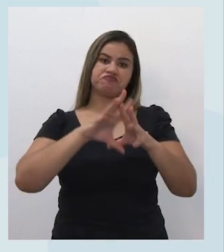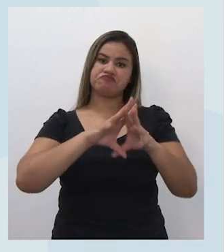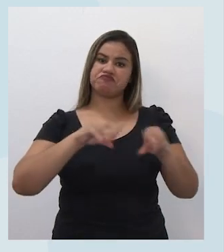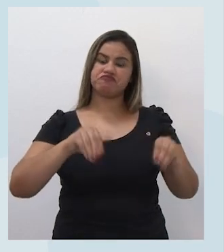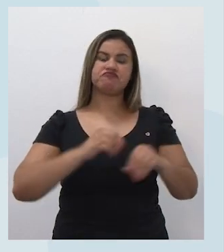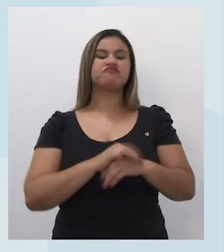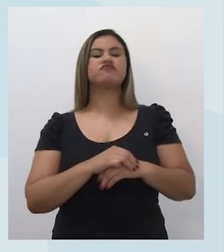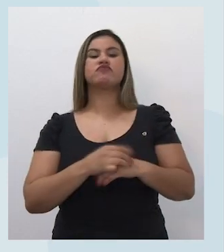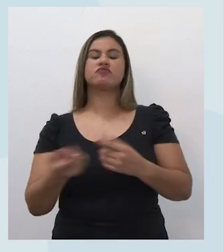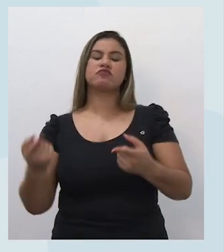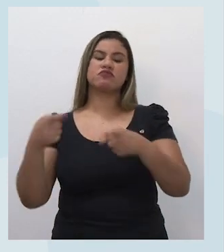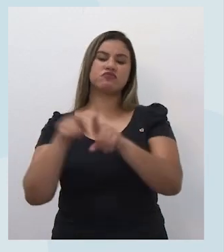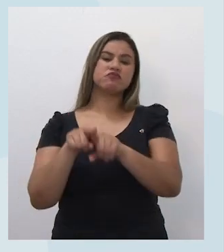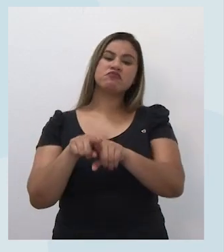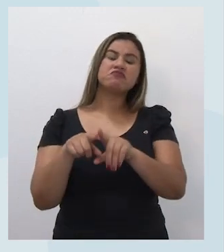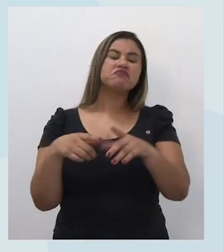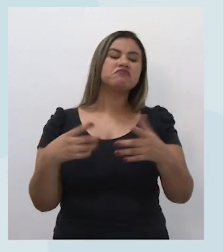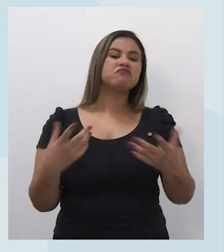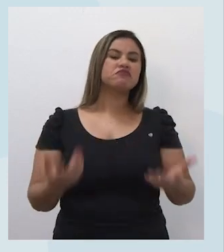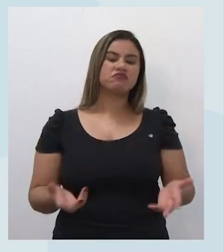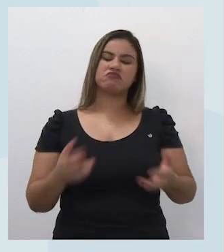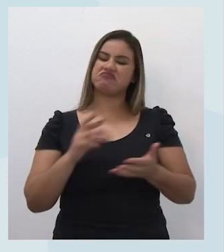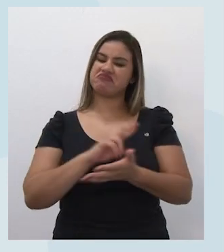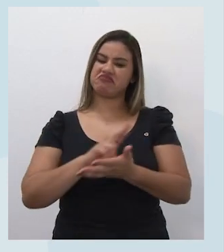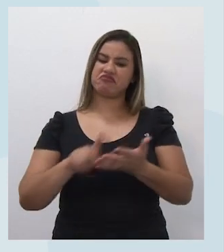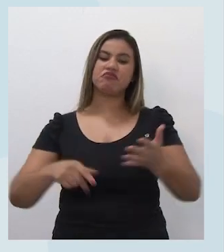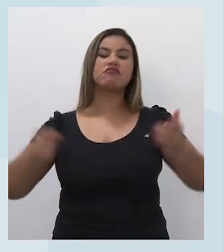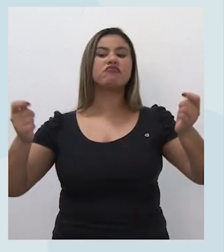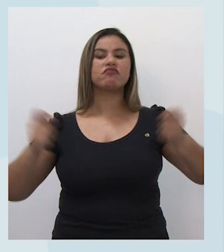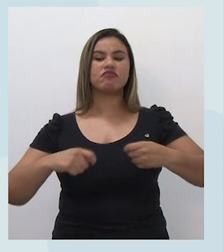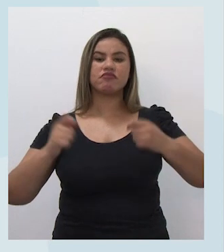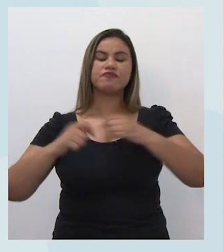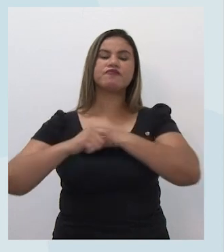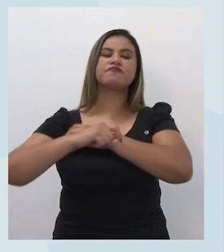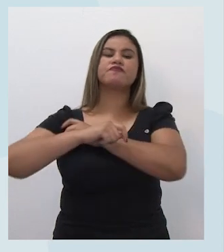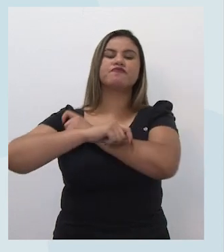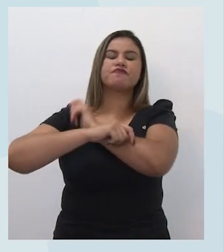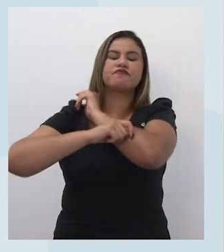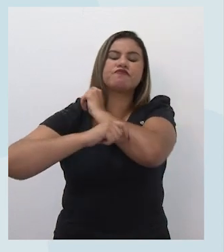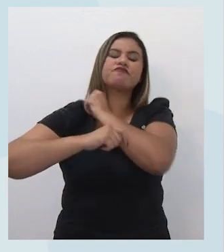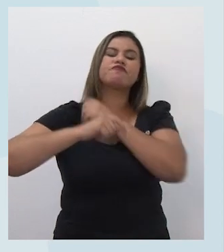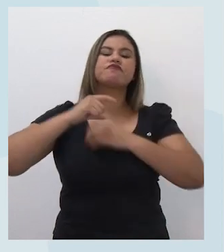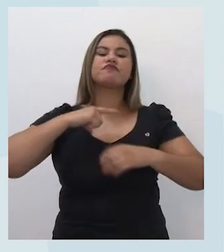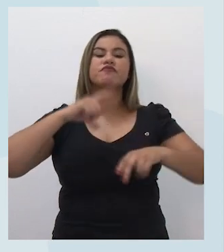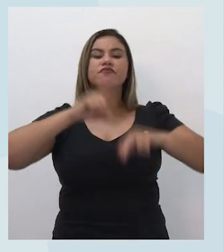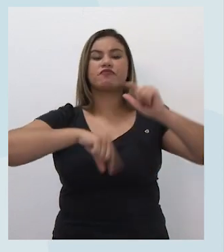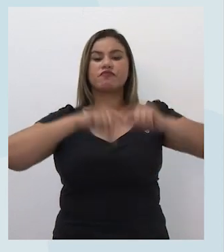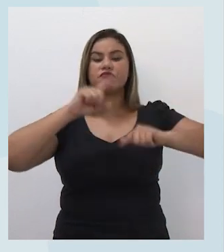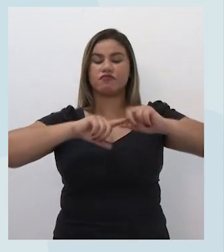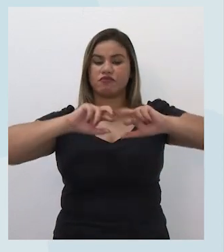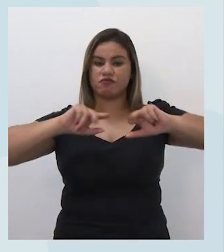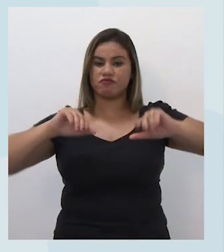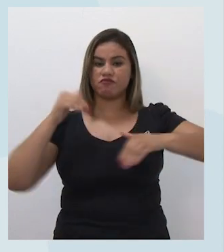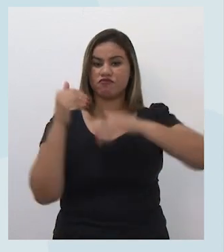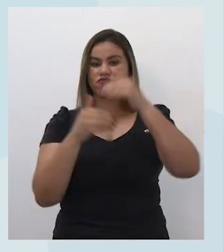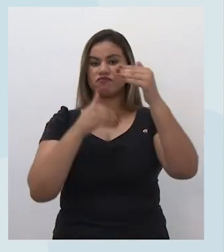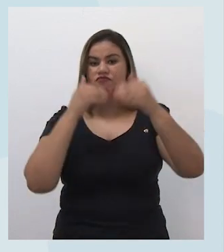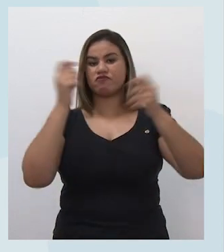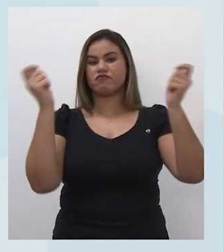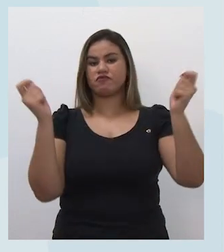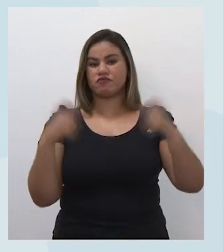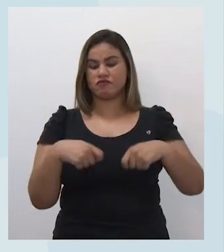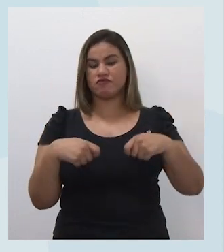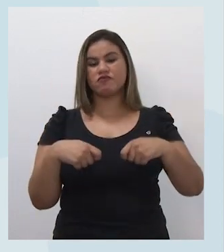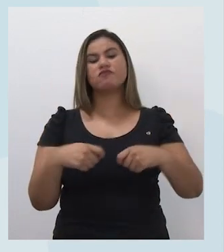com parcerias, enfim, né? Existem diversos produtos que podem ser desenvolvidos e